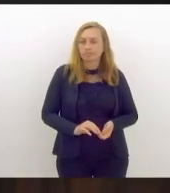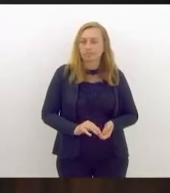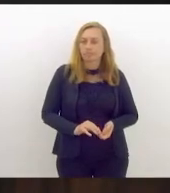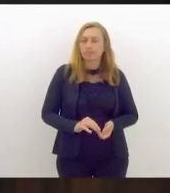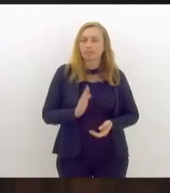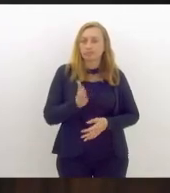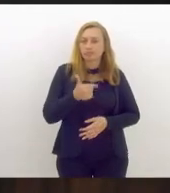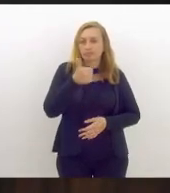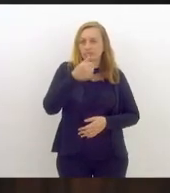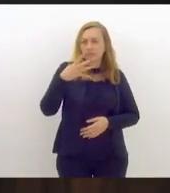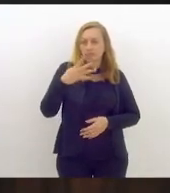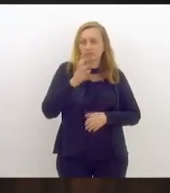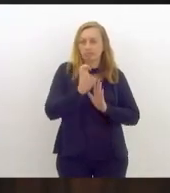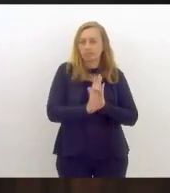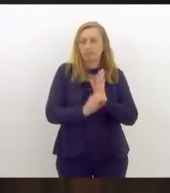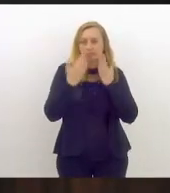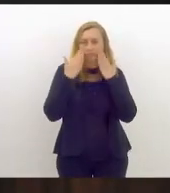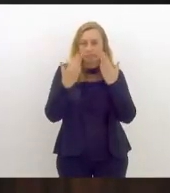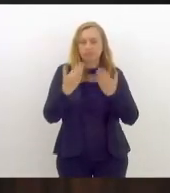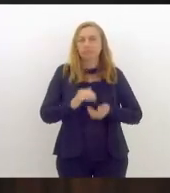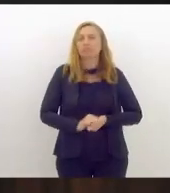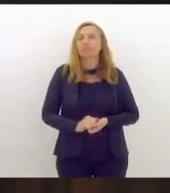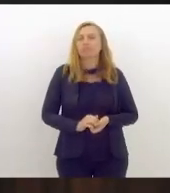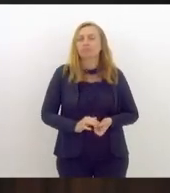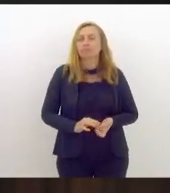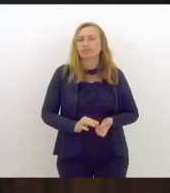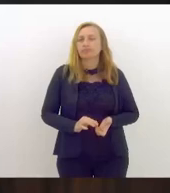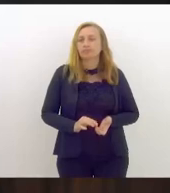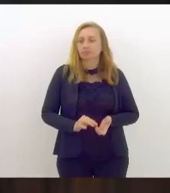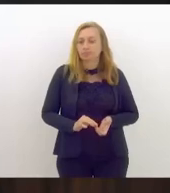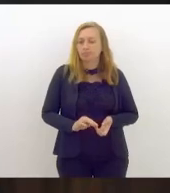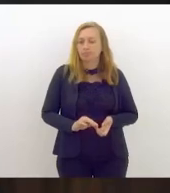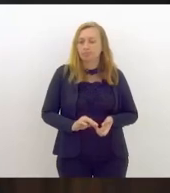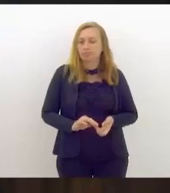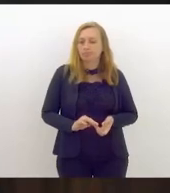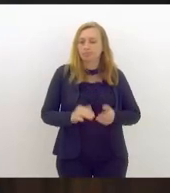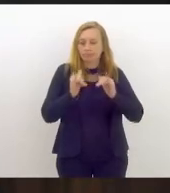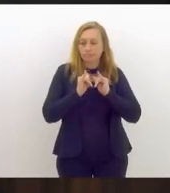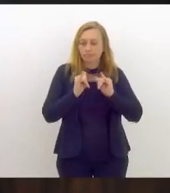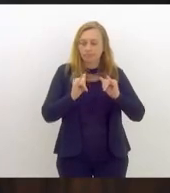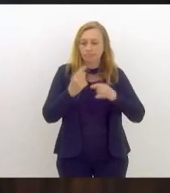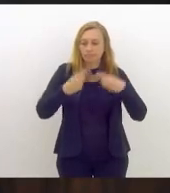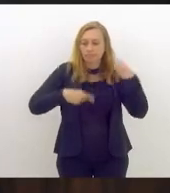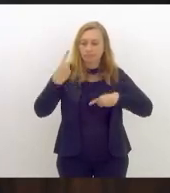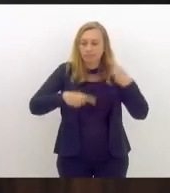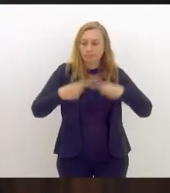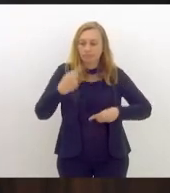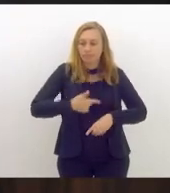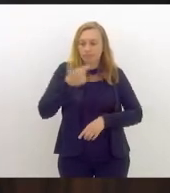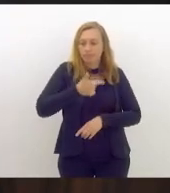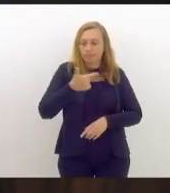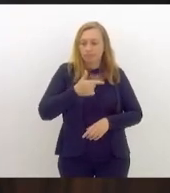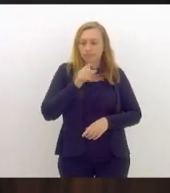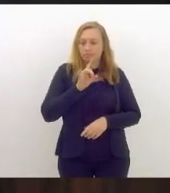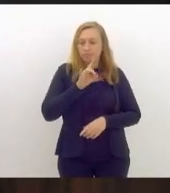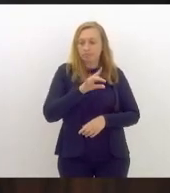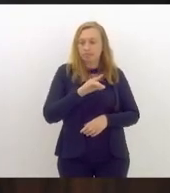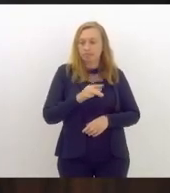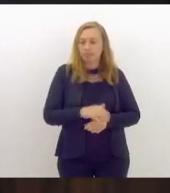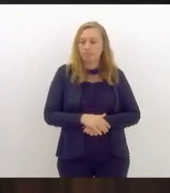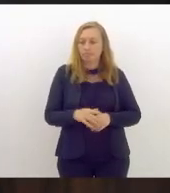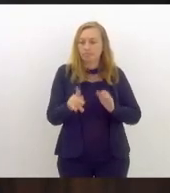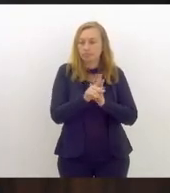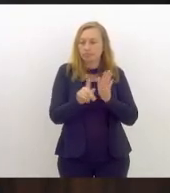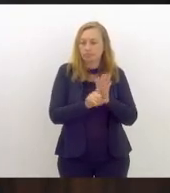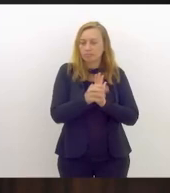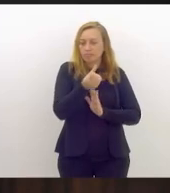emendas apresentadas. Já temos 14 emendas apresentadas. Anuncio em tramitação ordinária, segunda discussão, redação do vencido, projeto